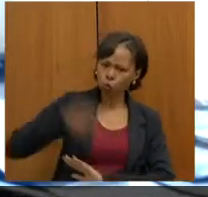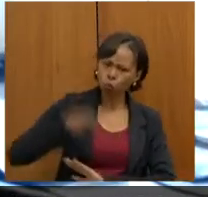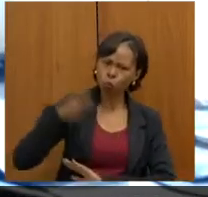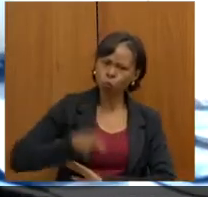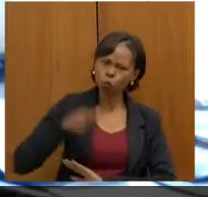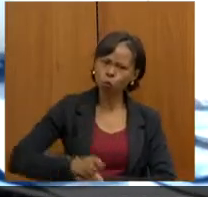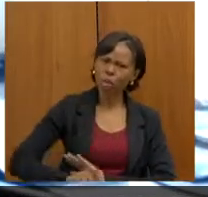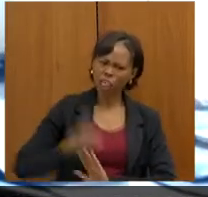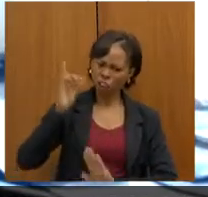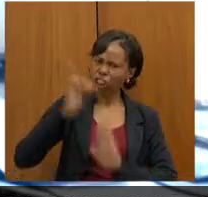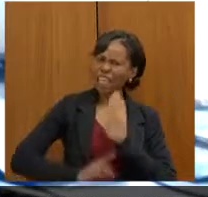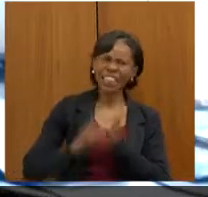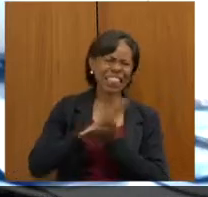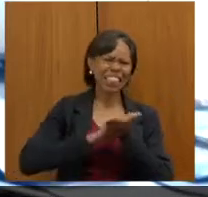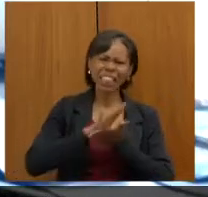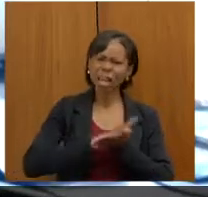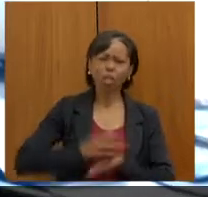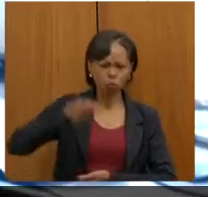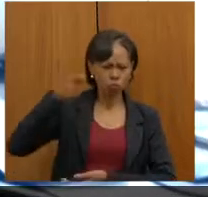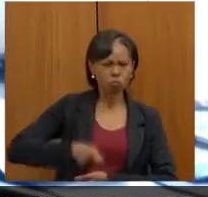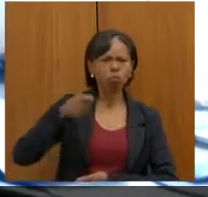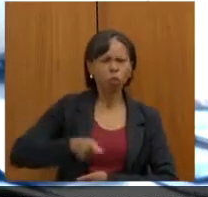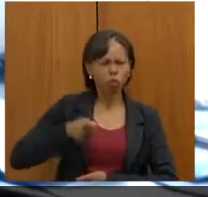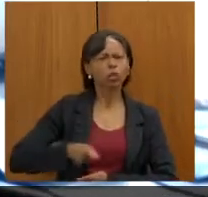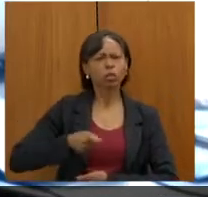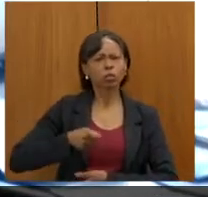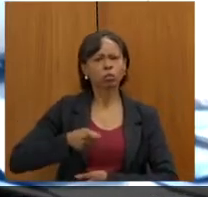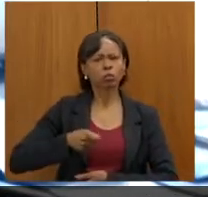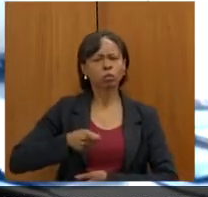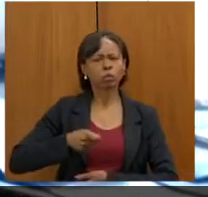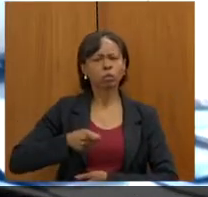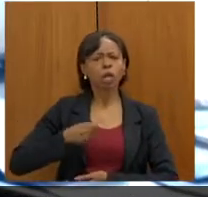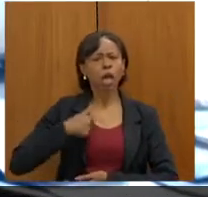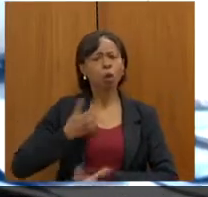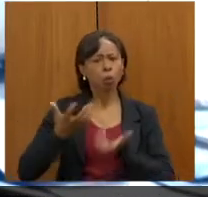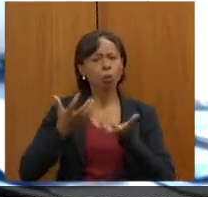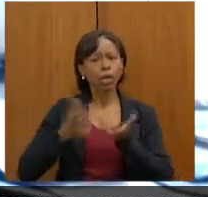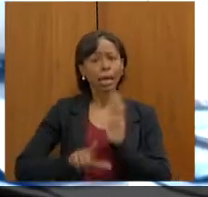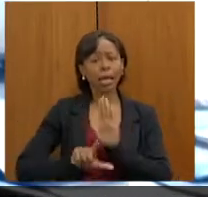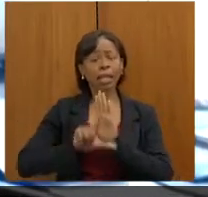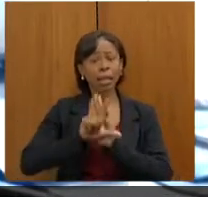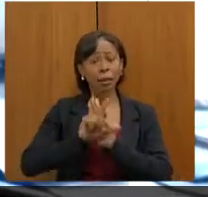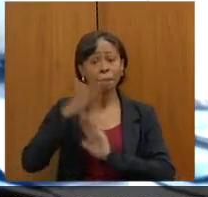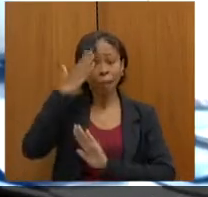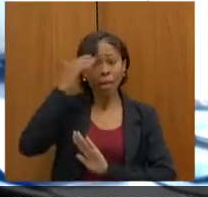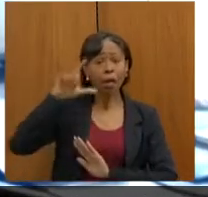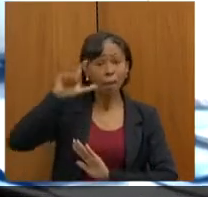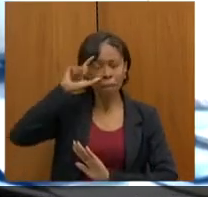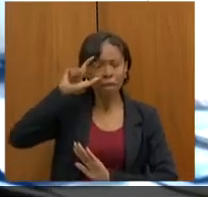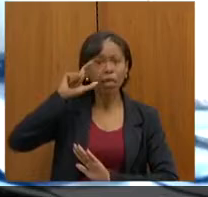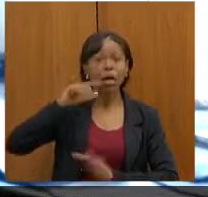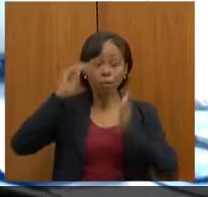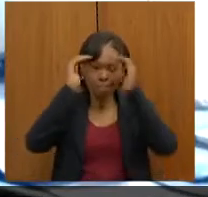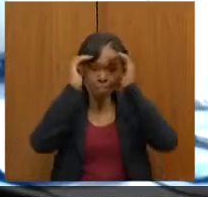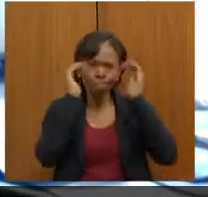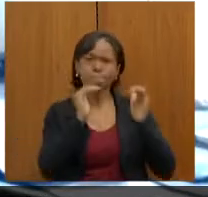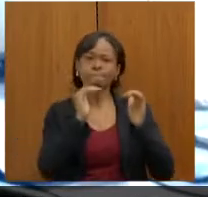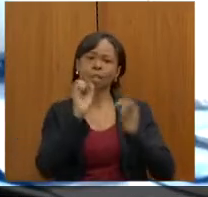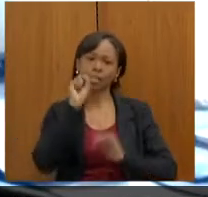que todos os processos tivessem condenação dura eu gostaria mesmo é que a lei do dia da Penha fosse realmente cumprida